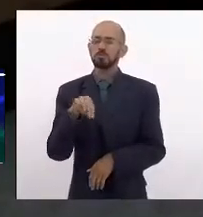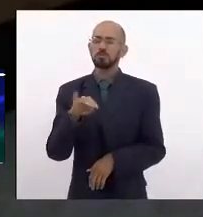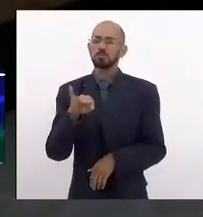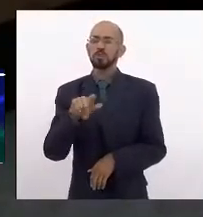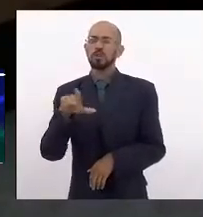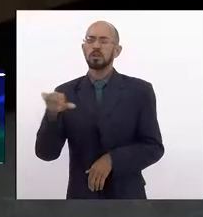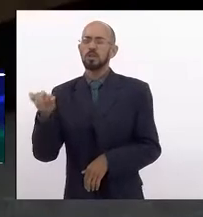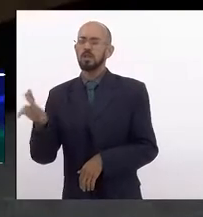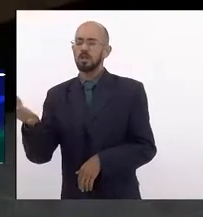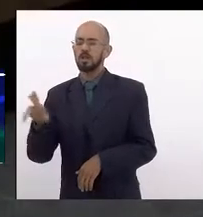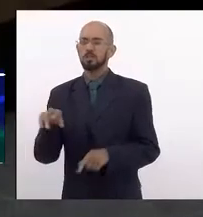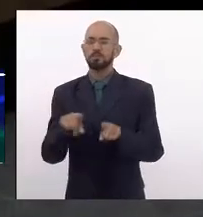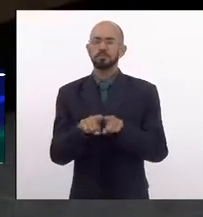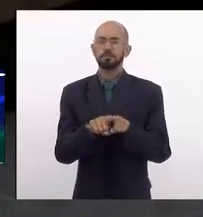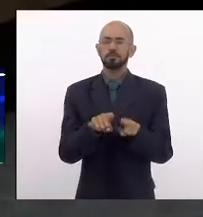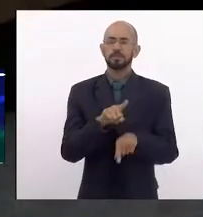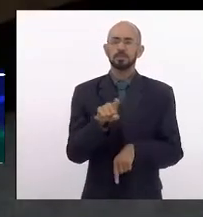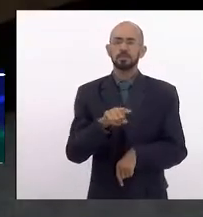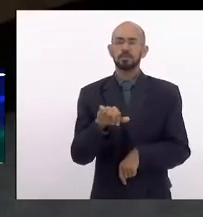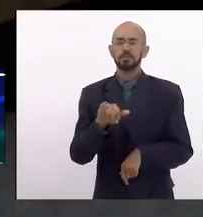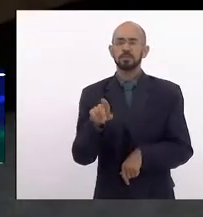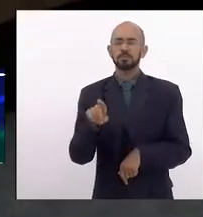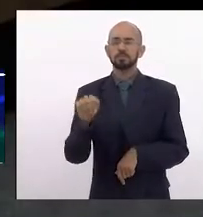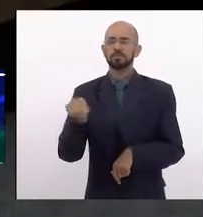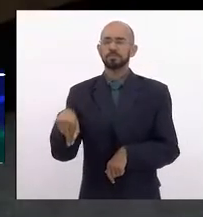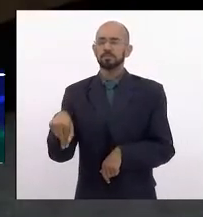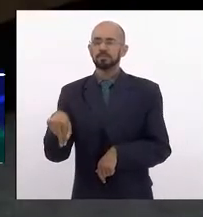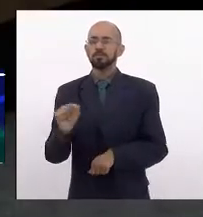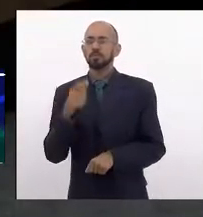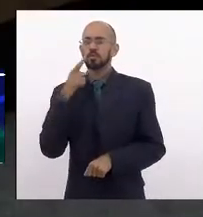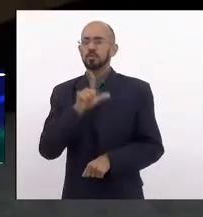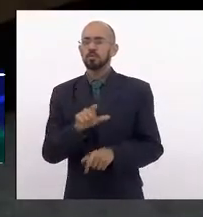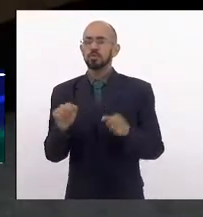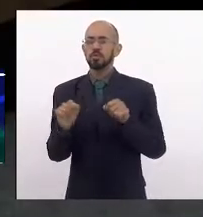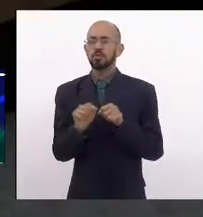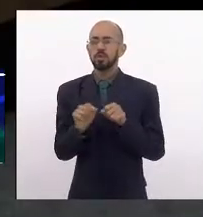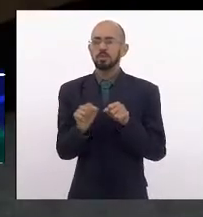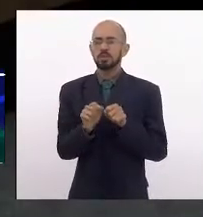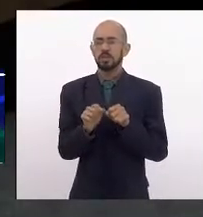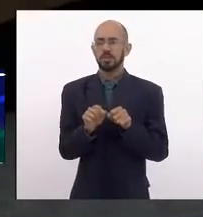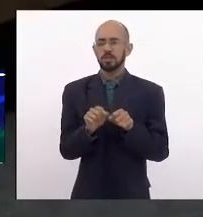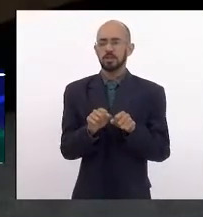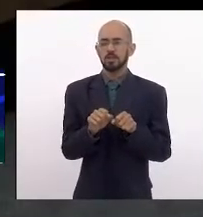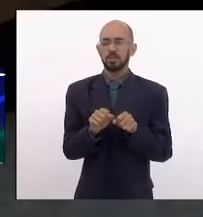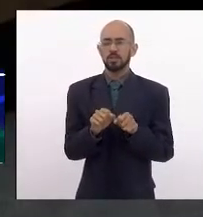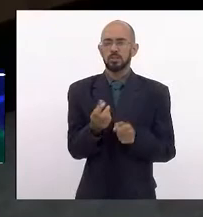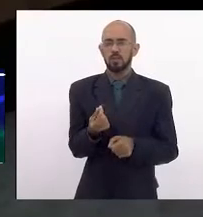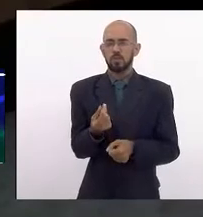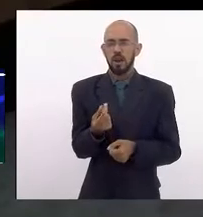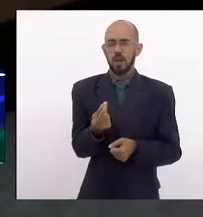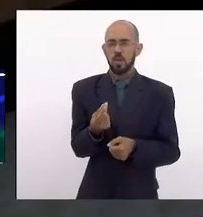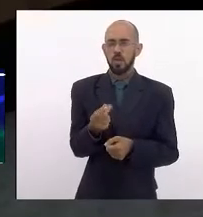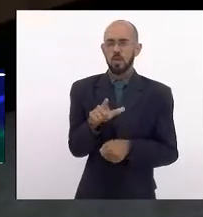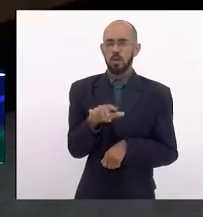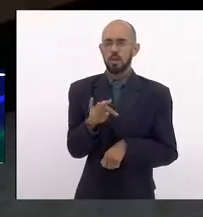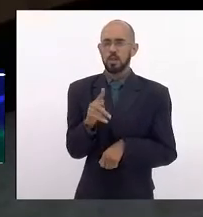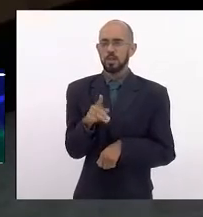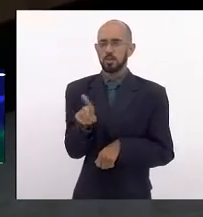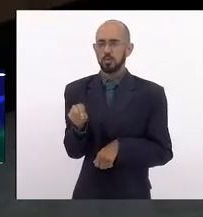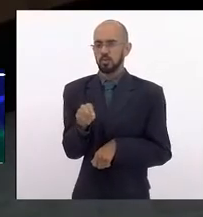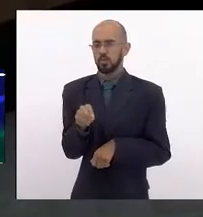deputada zeidan Conseguiram fazer que o valor líquido da da